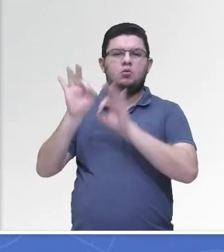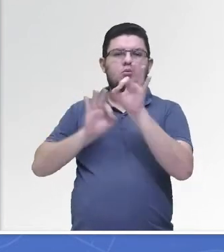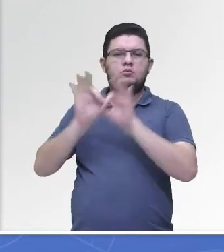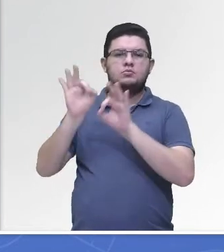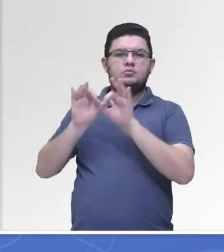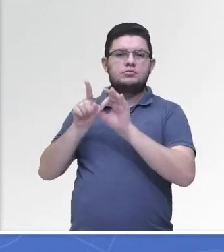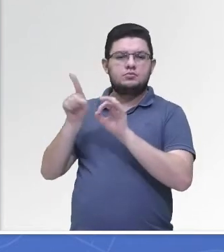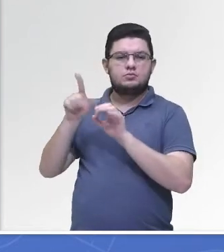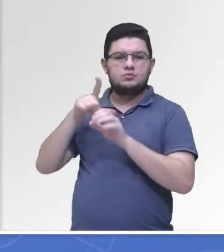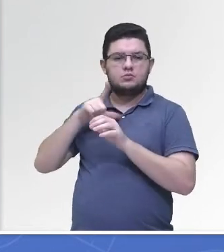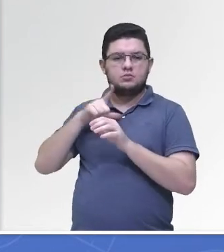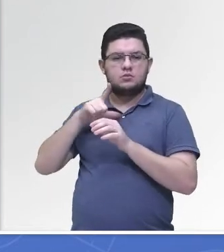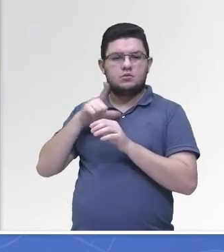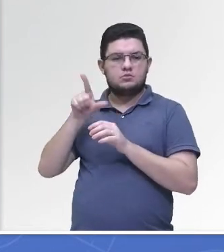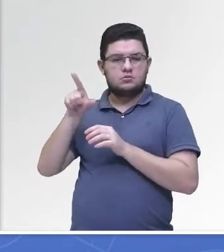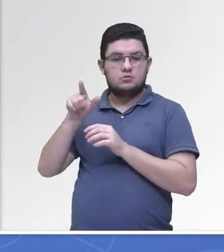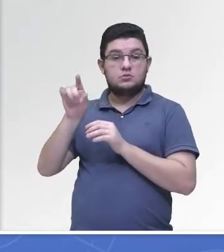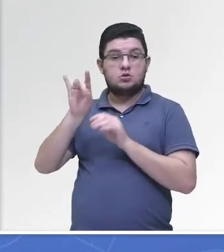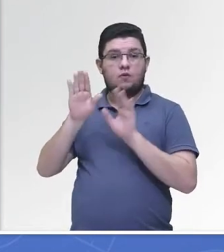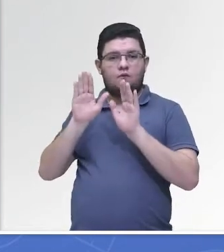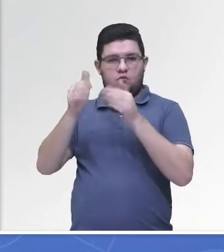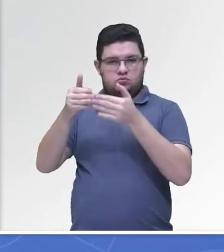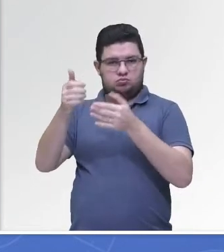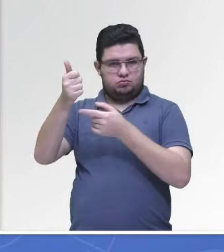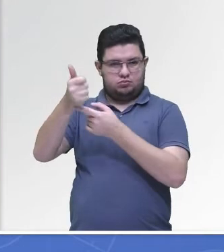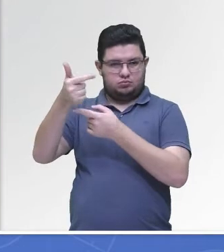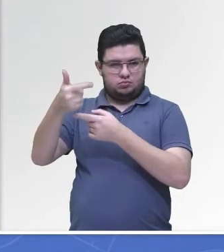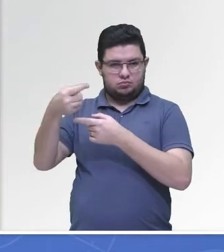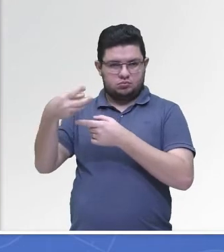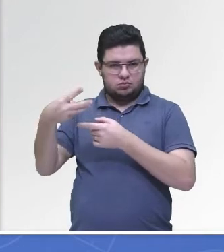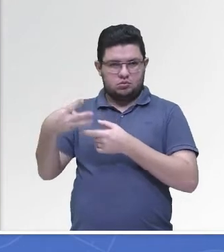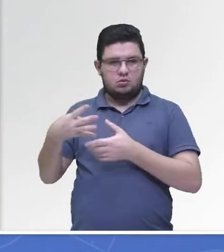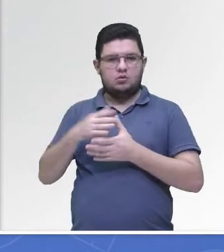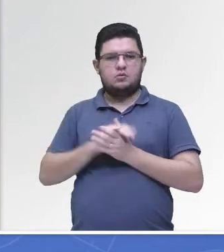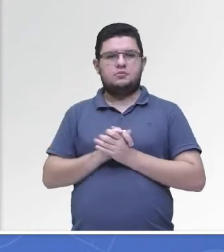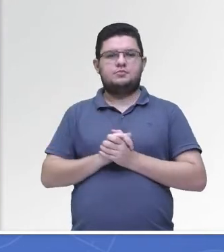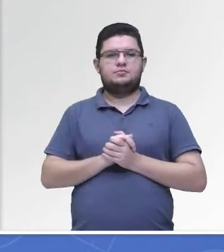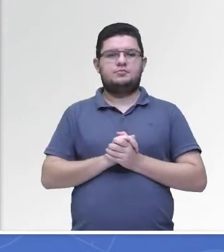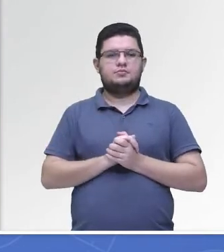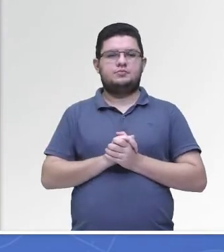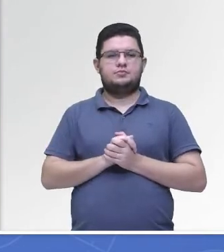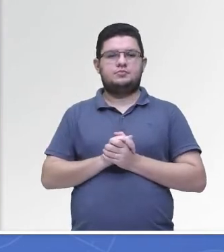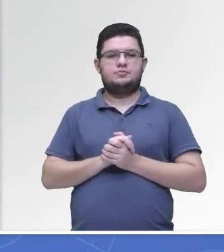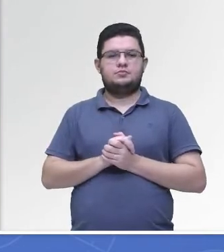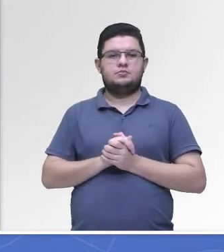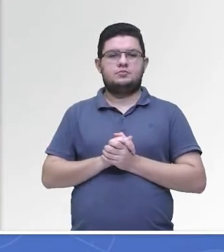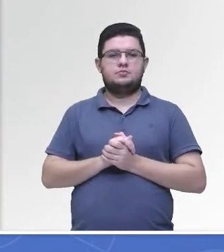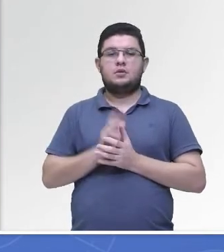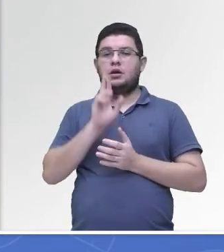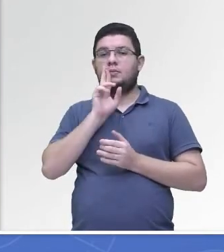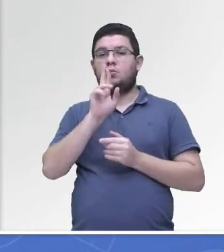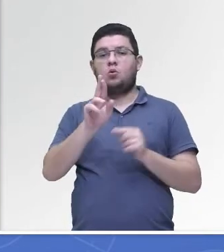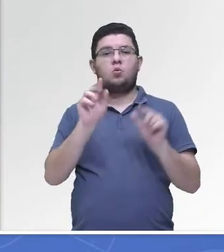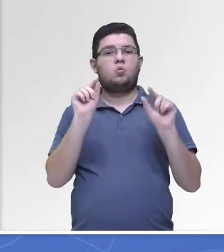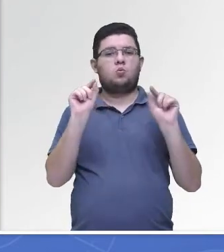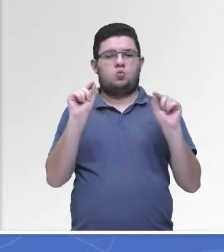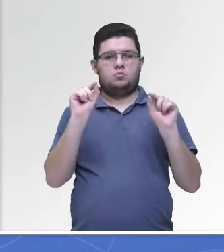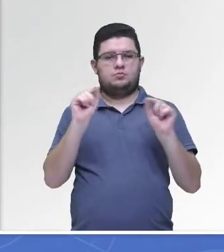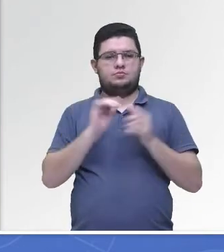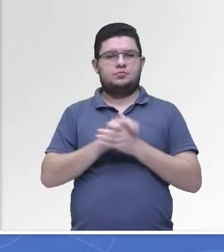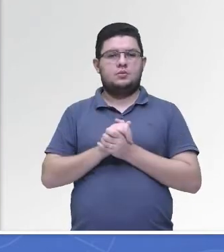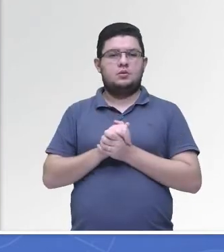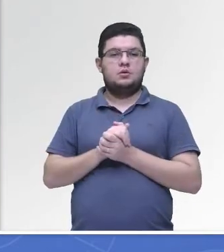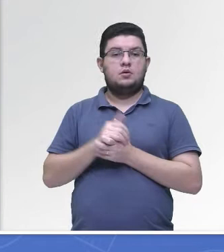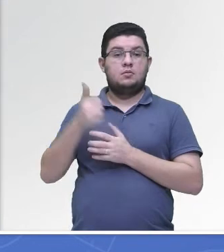carbonos 1, 2, 3 e 4. E vamos lá para a nossa resposta. A primeira afirmativa,